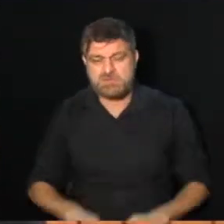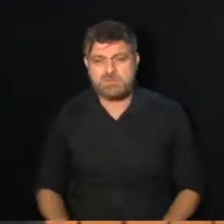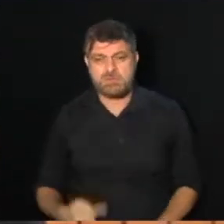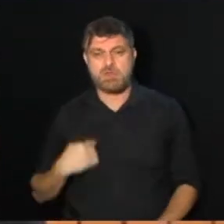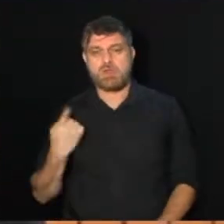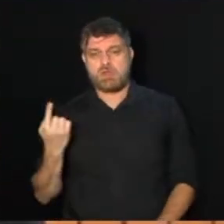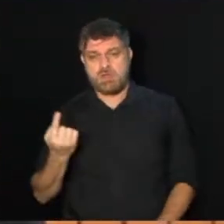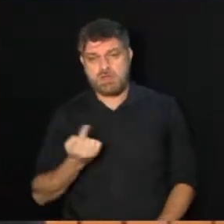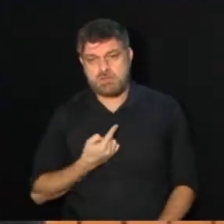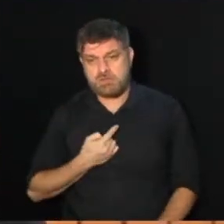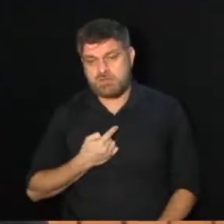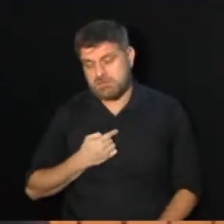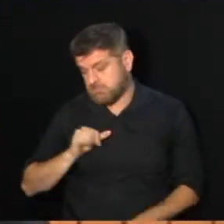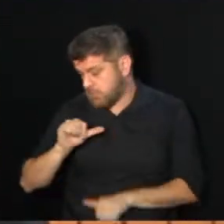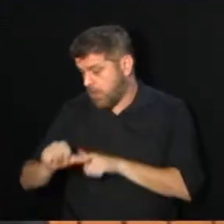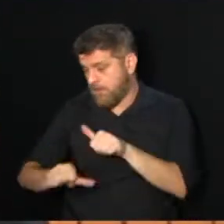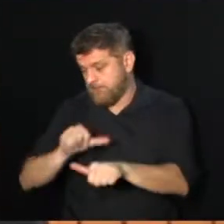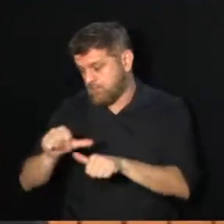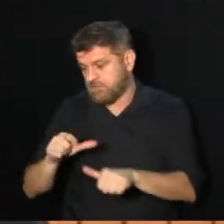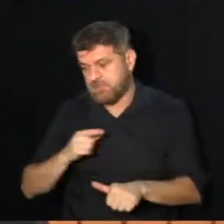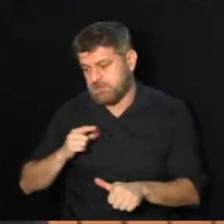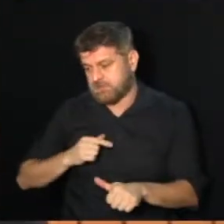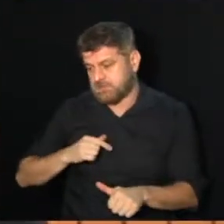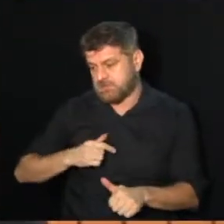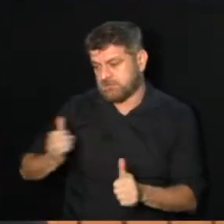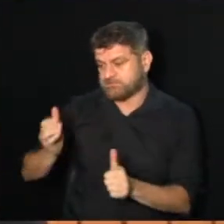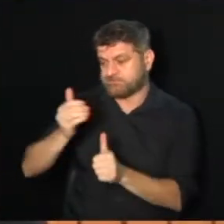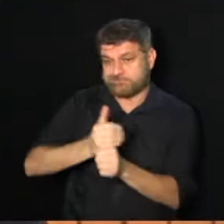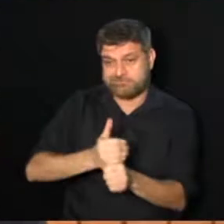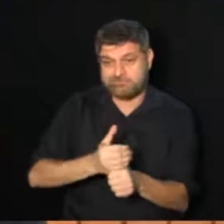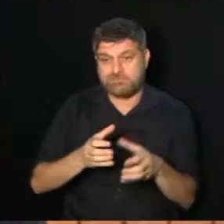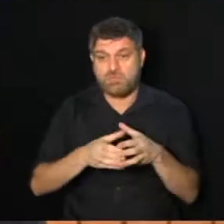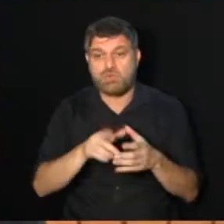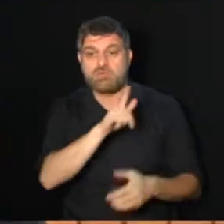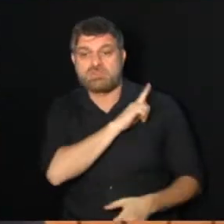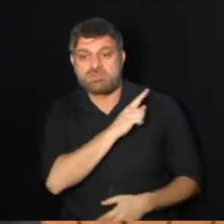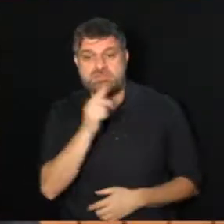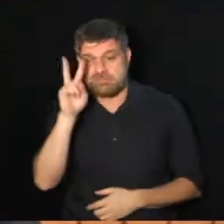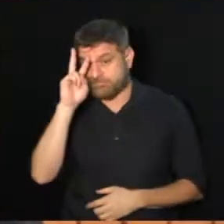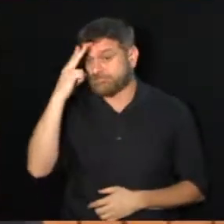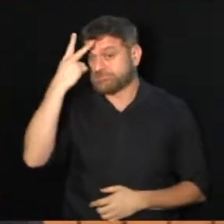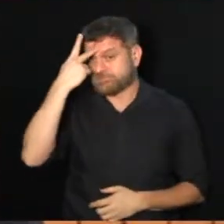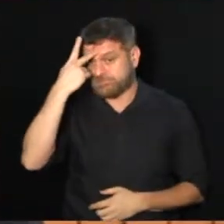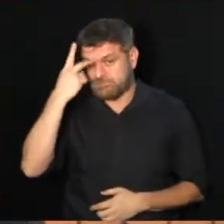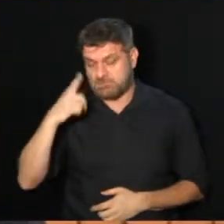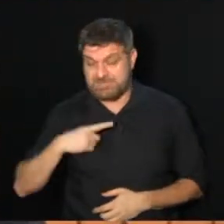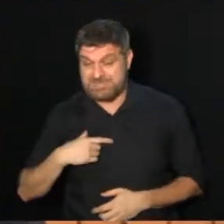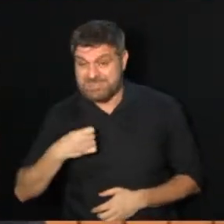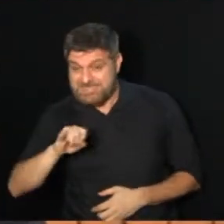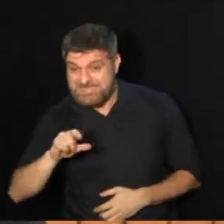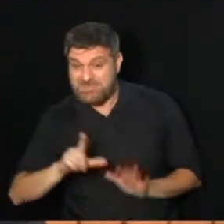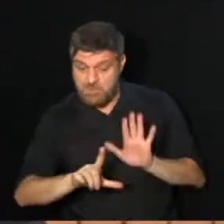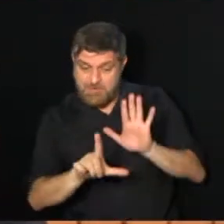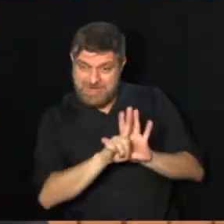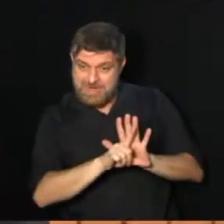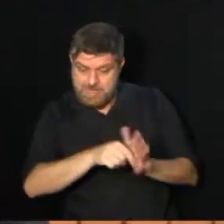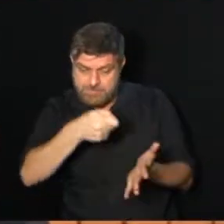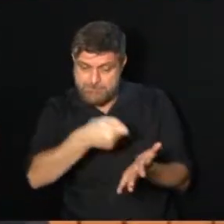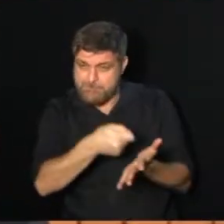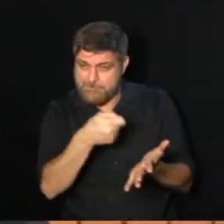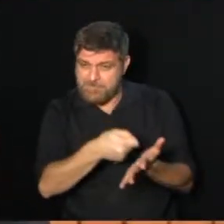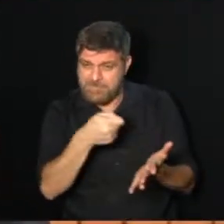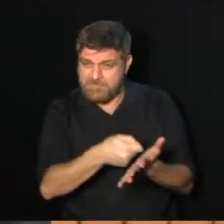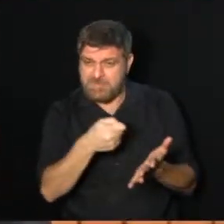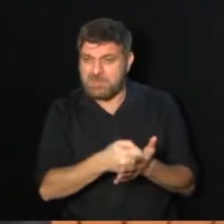somos passageiros e podem vir outras gestões pensando de outra forma, mas como se transforma em política pública,